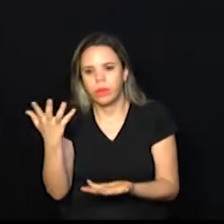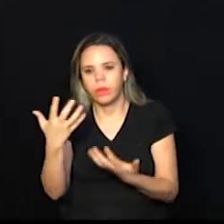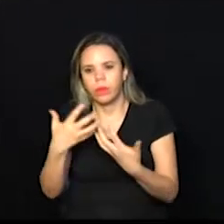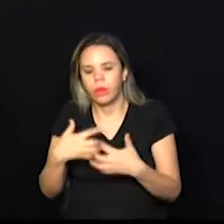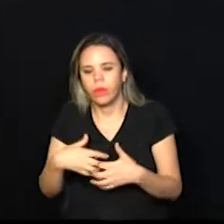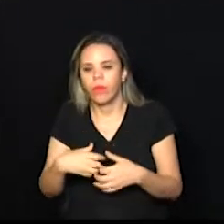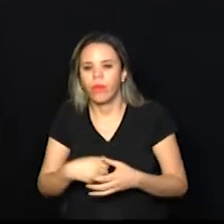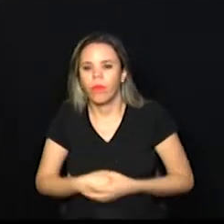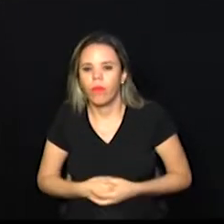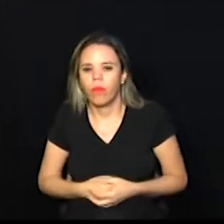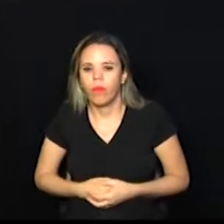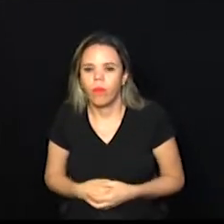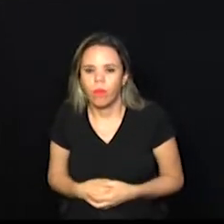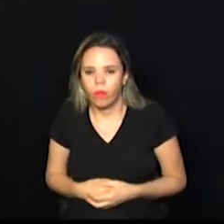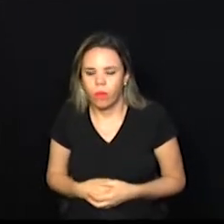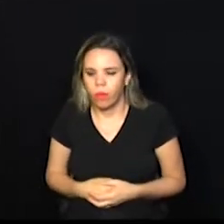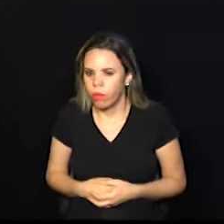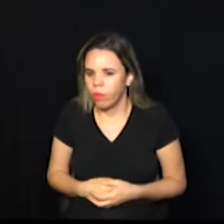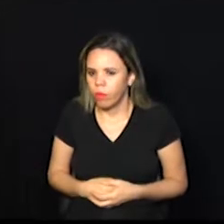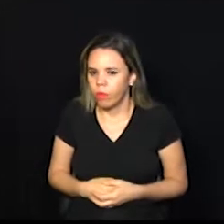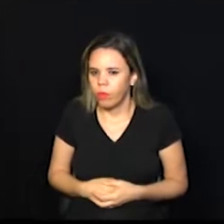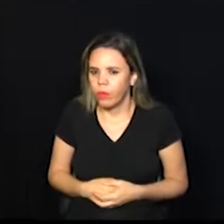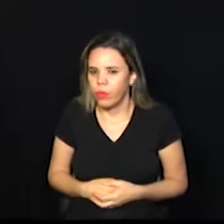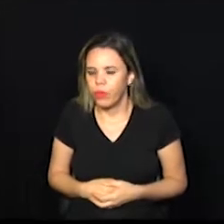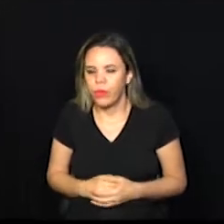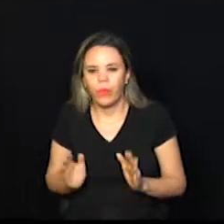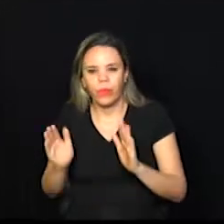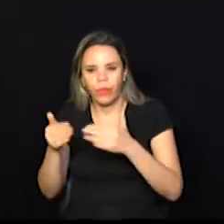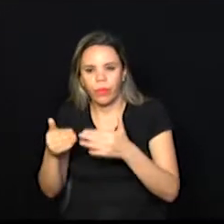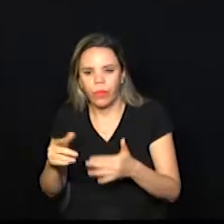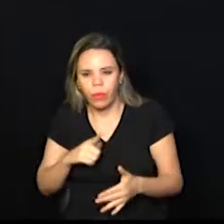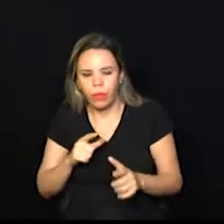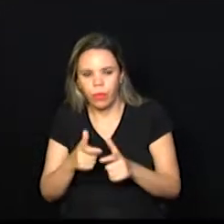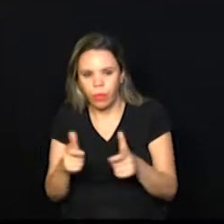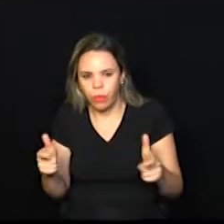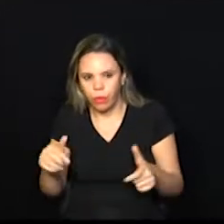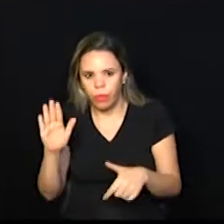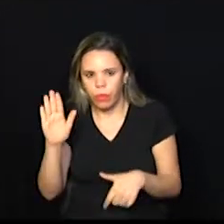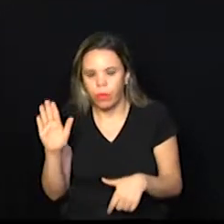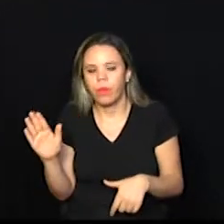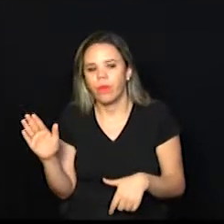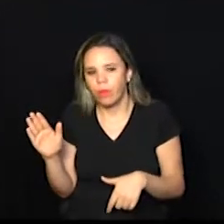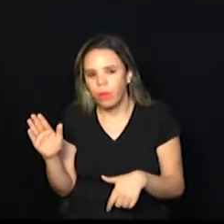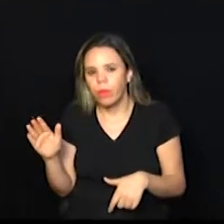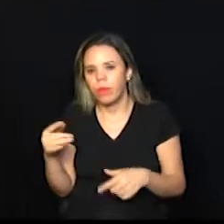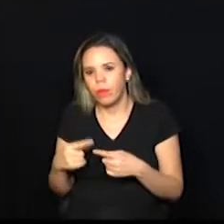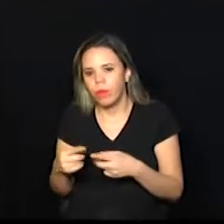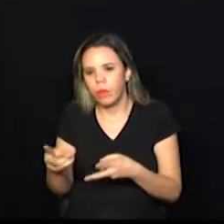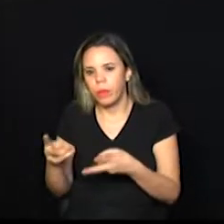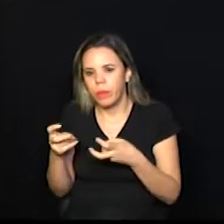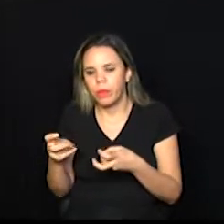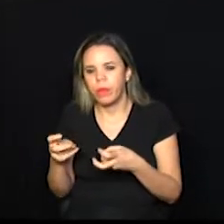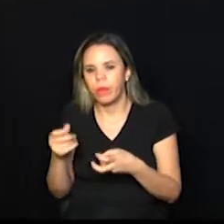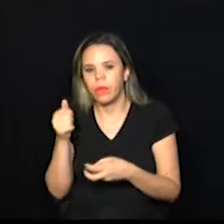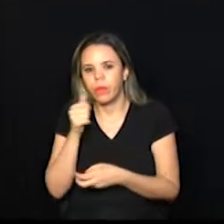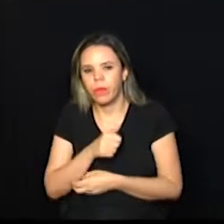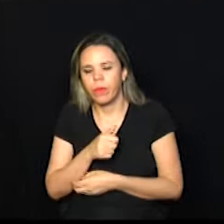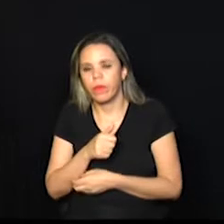né, Grazi? E a intenção, o foco é que a gente amplie cada vez mais, porque se percebe que esta